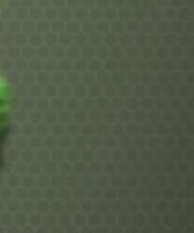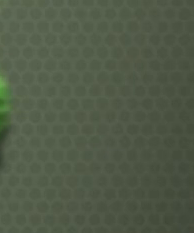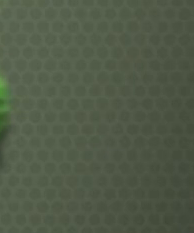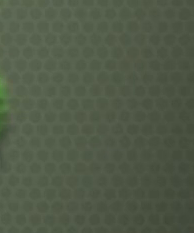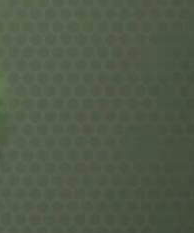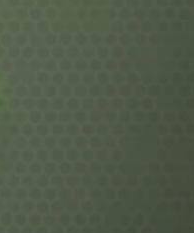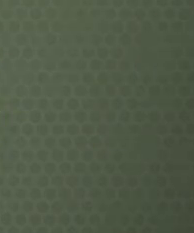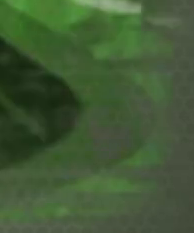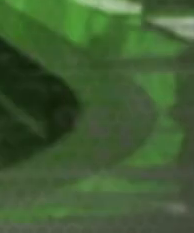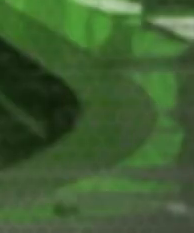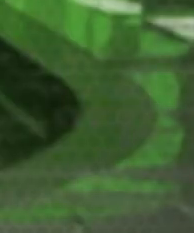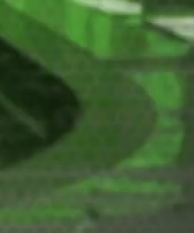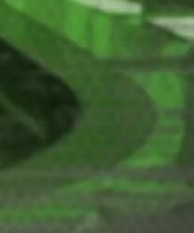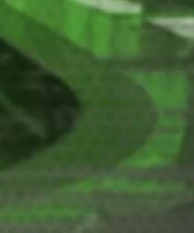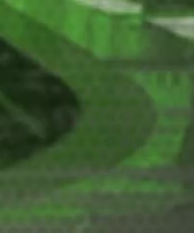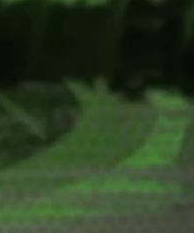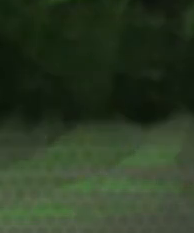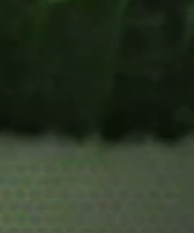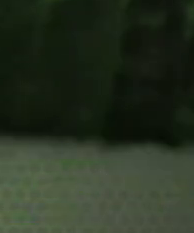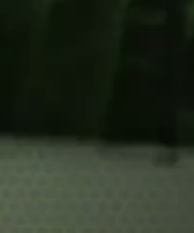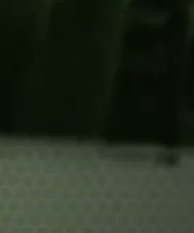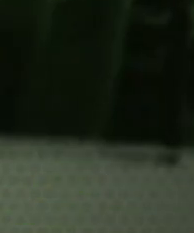E aí